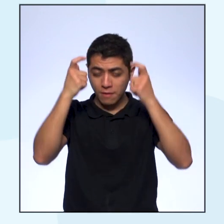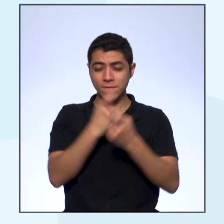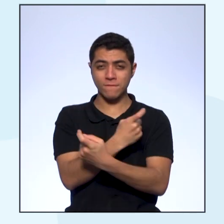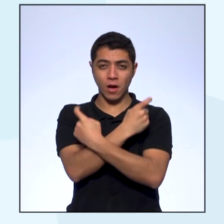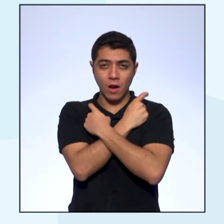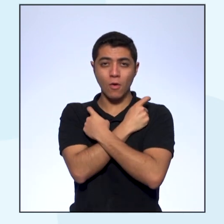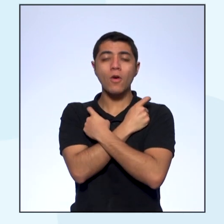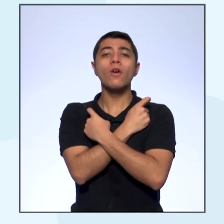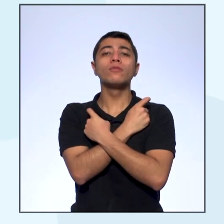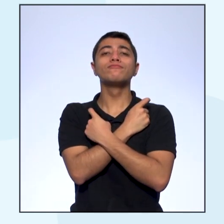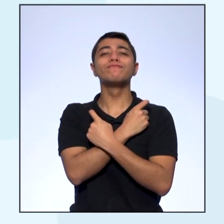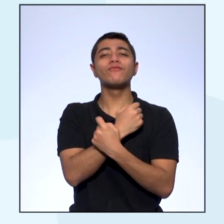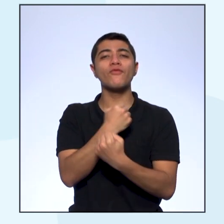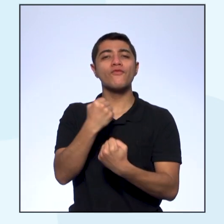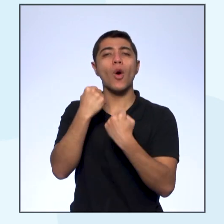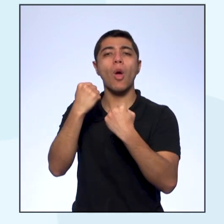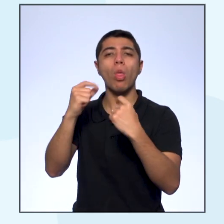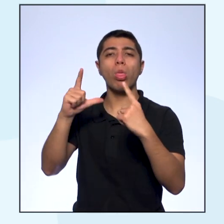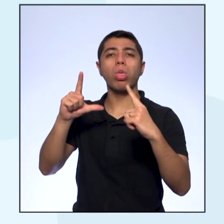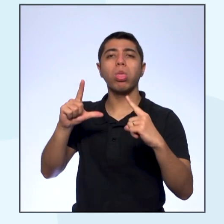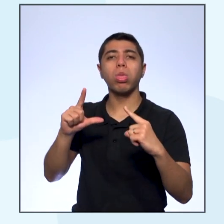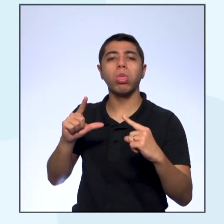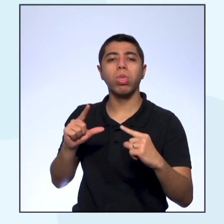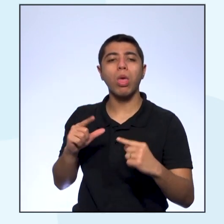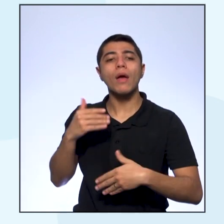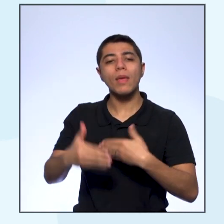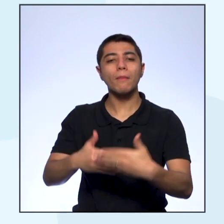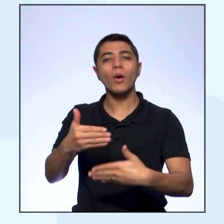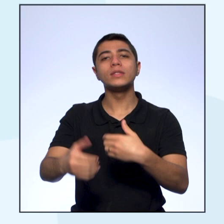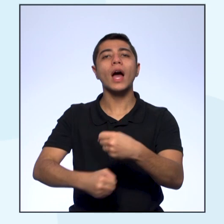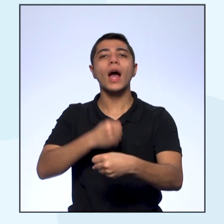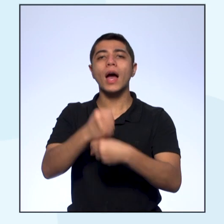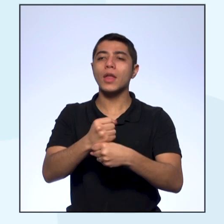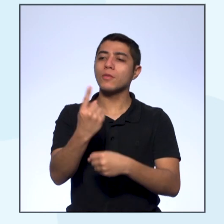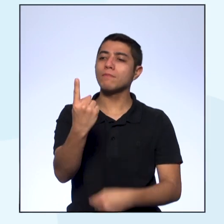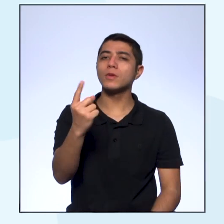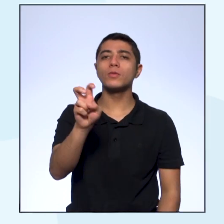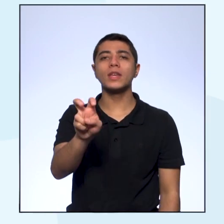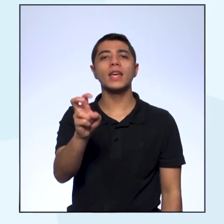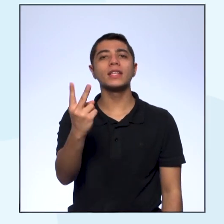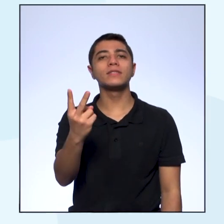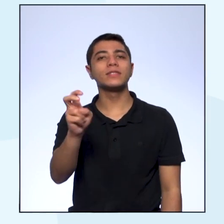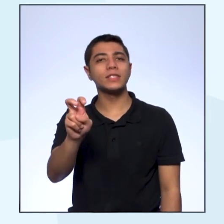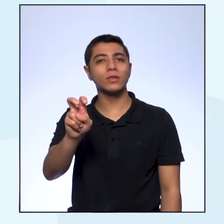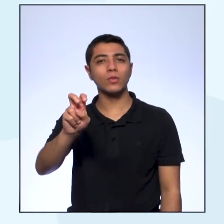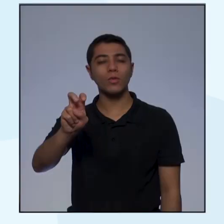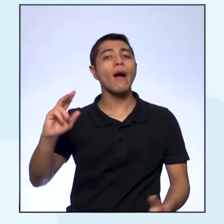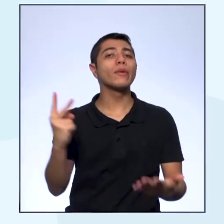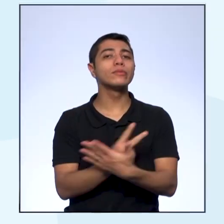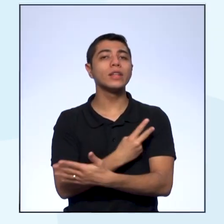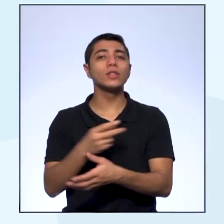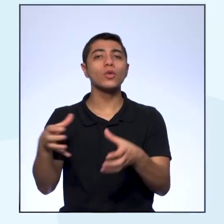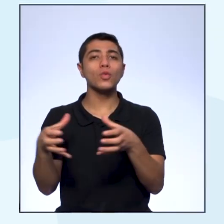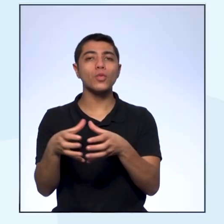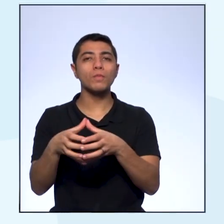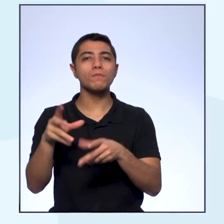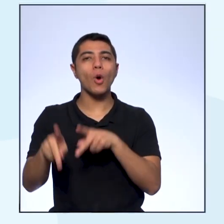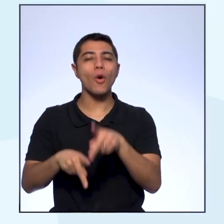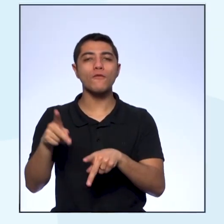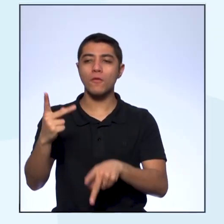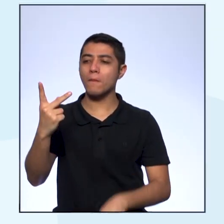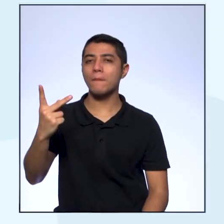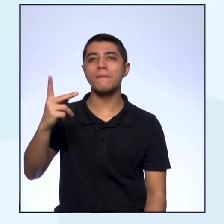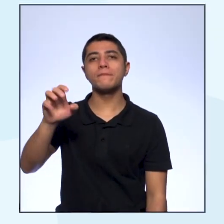temos a conquista do Império Egípcio pelos persas. E aí, a questão ali dos faraós, né, acaba não retornando como